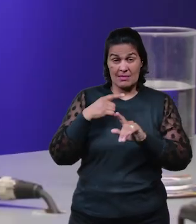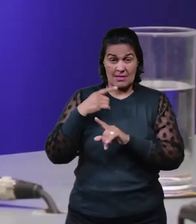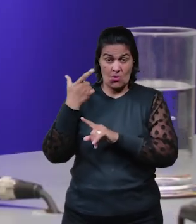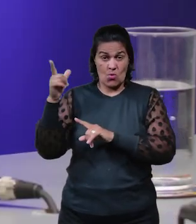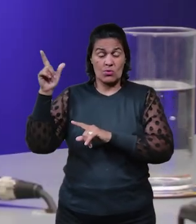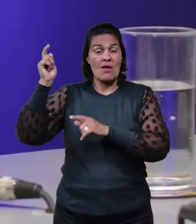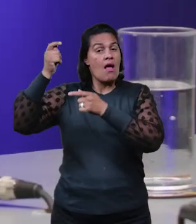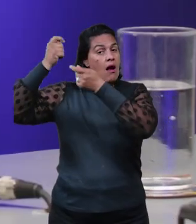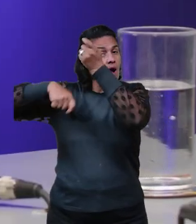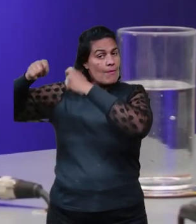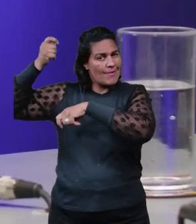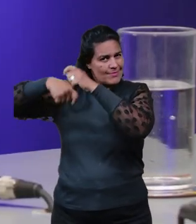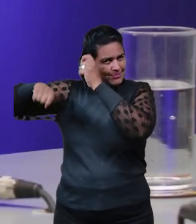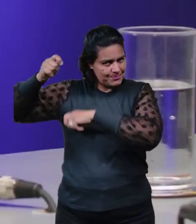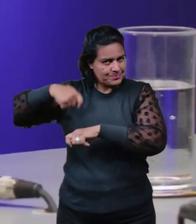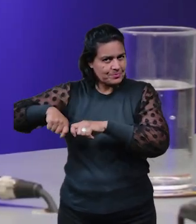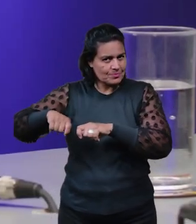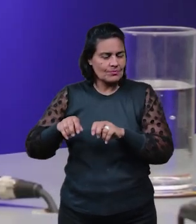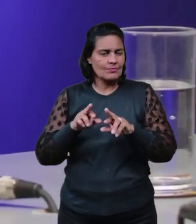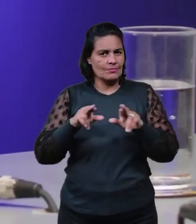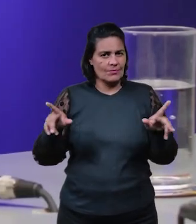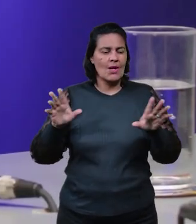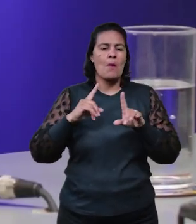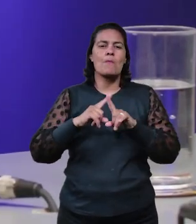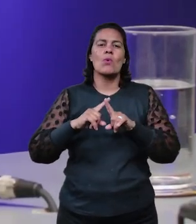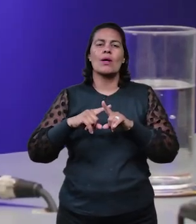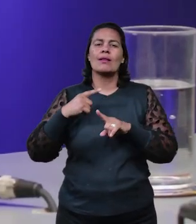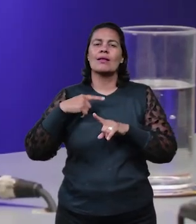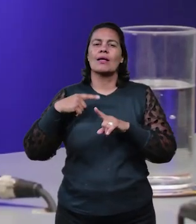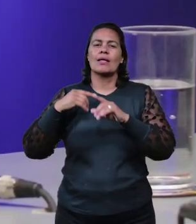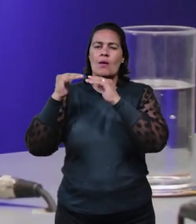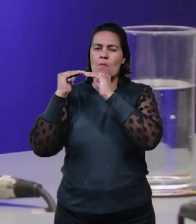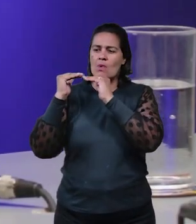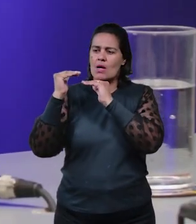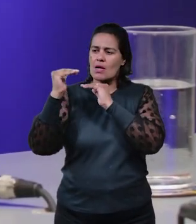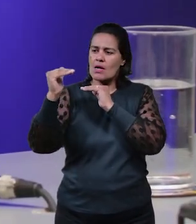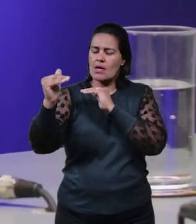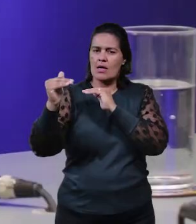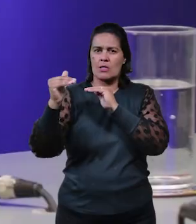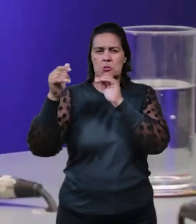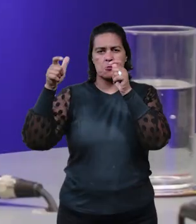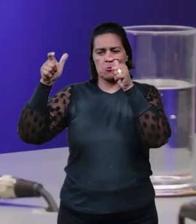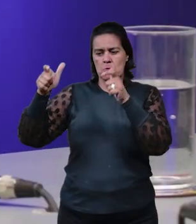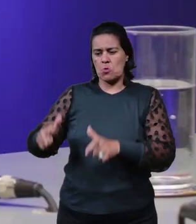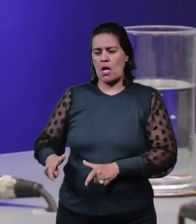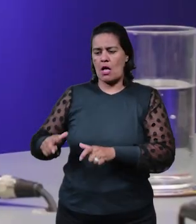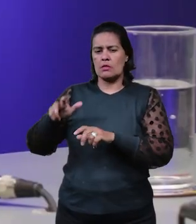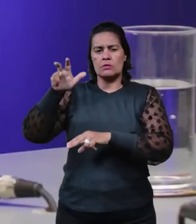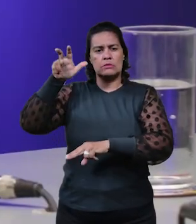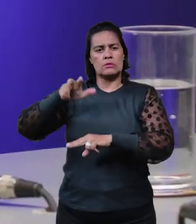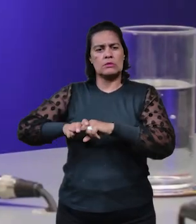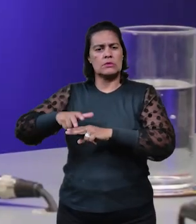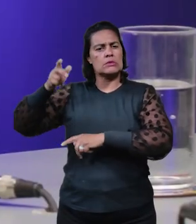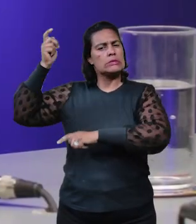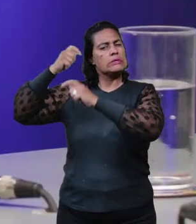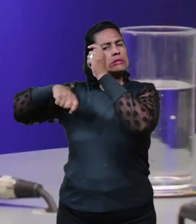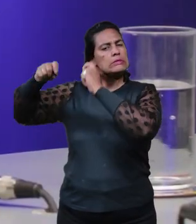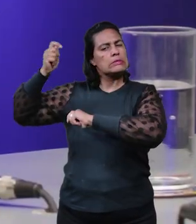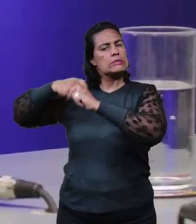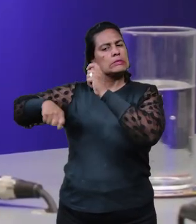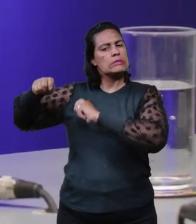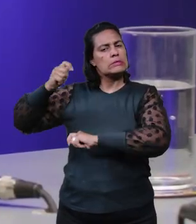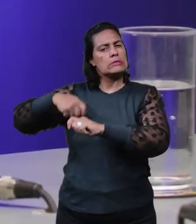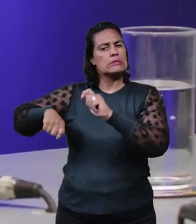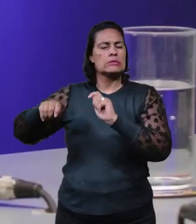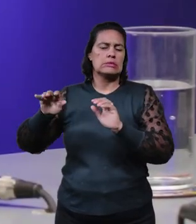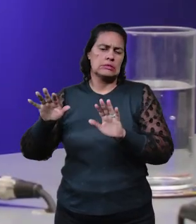Porque o cabeleireiro que, tipo, um padrão de salão de esquina, de rua, assim, de. Ai, como que fala?